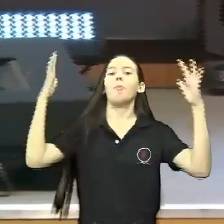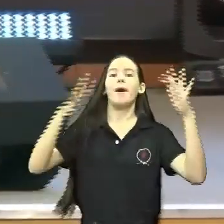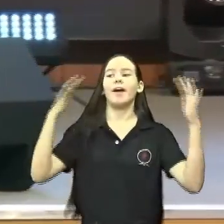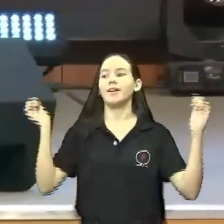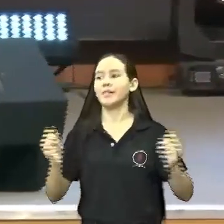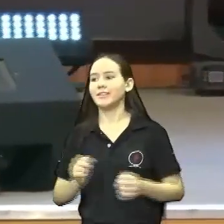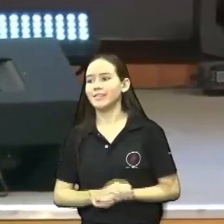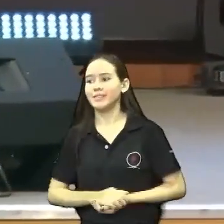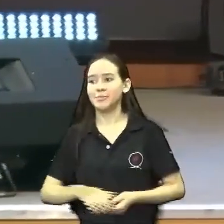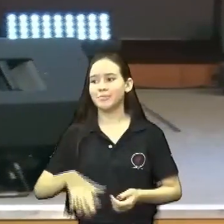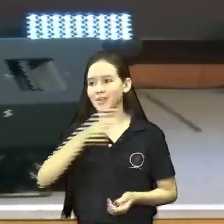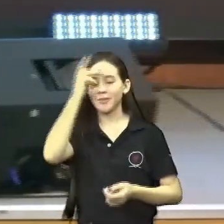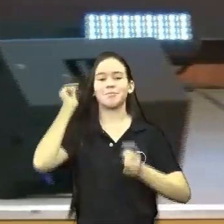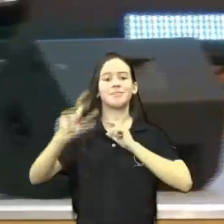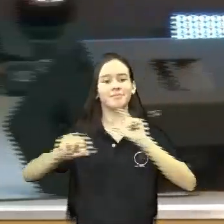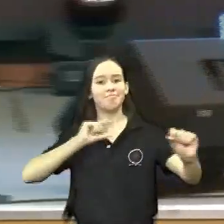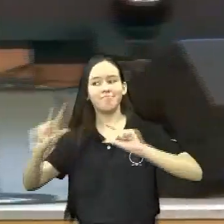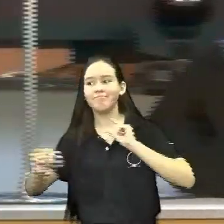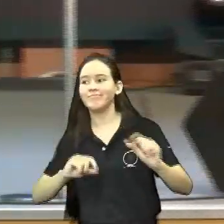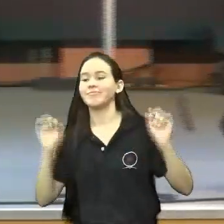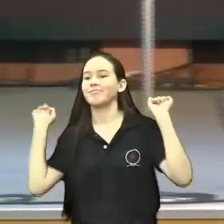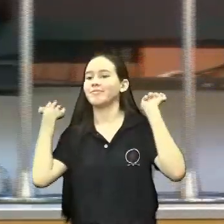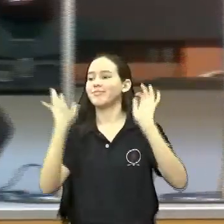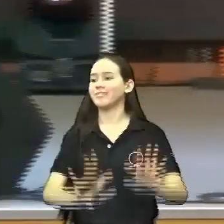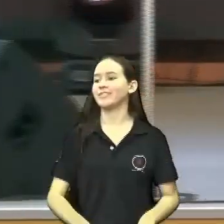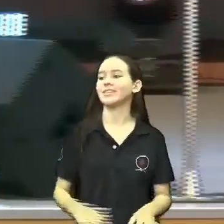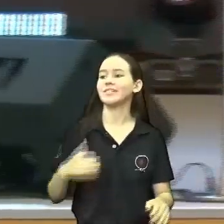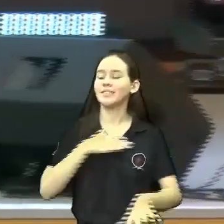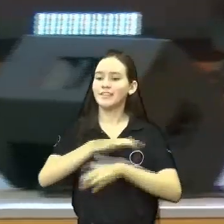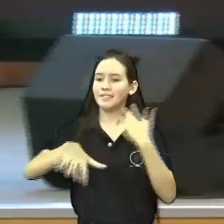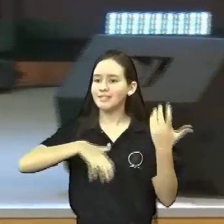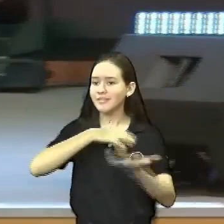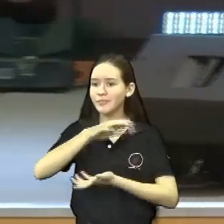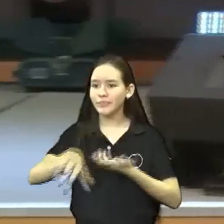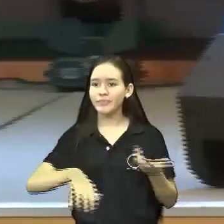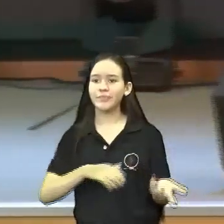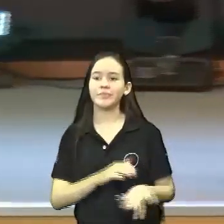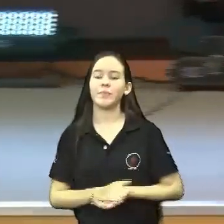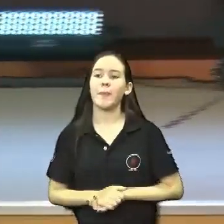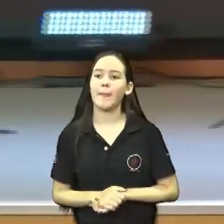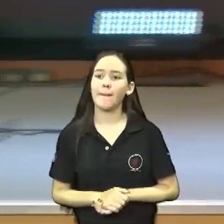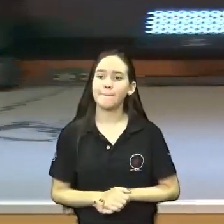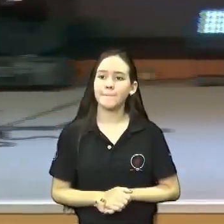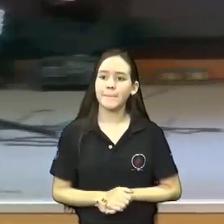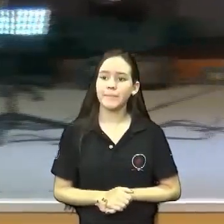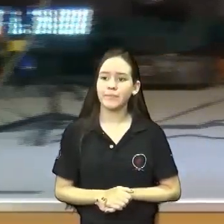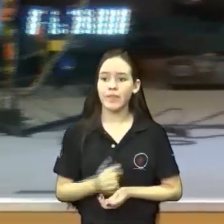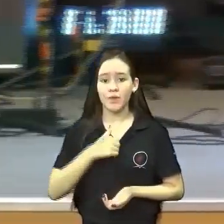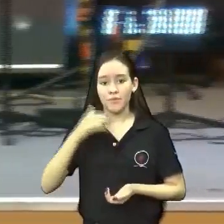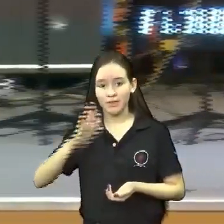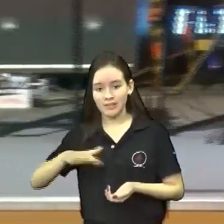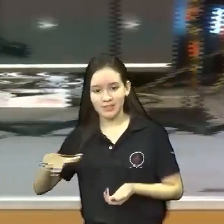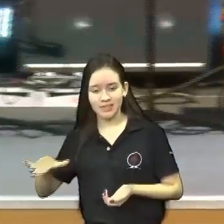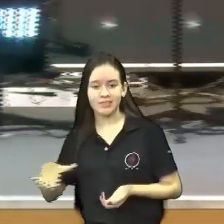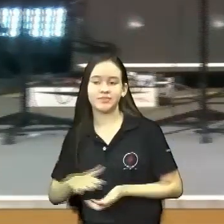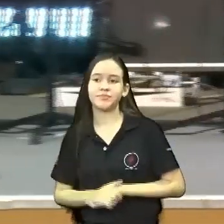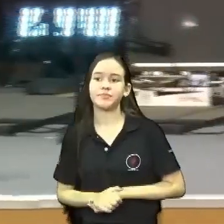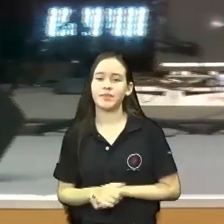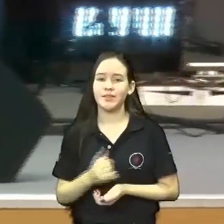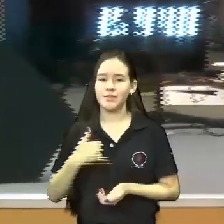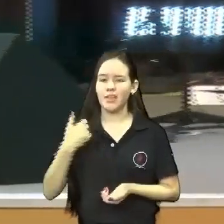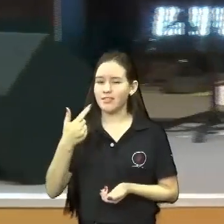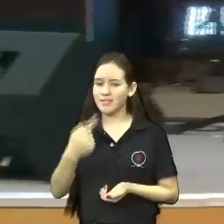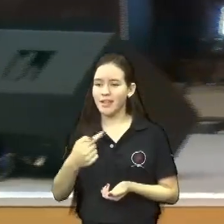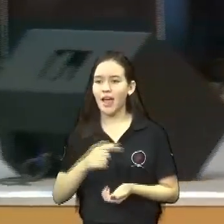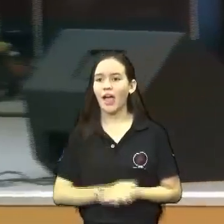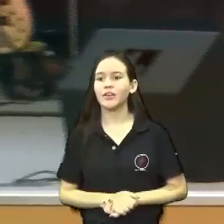voou pulou uma recuar o chamaram na época o dote aí eu me lembro era garoto 78